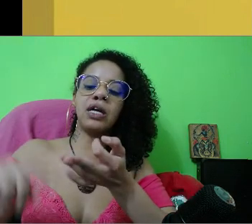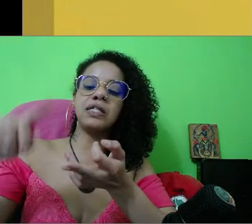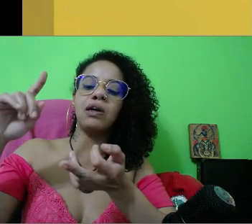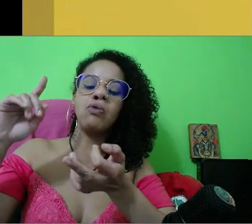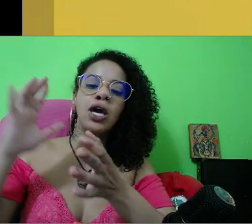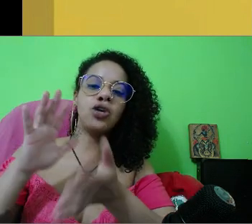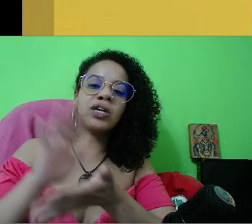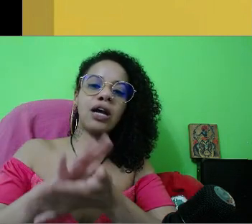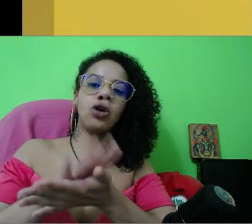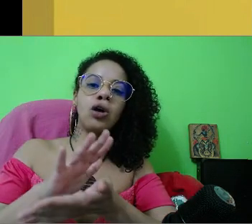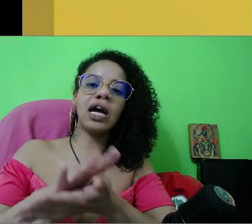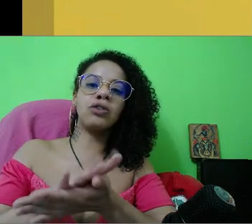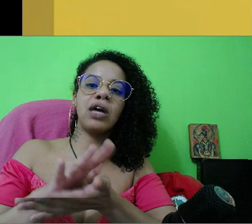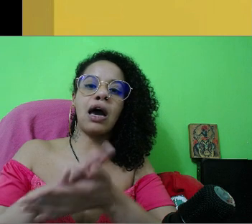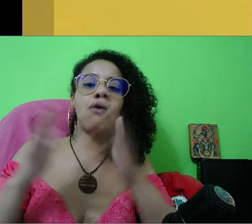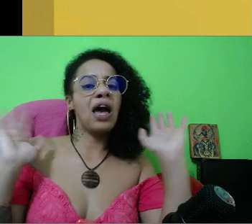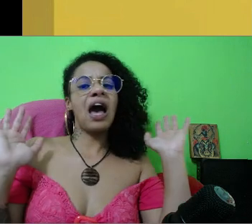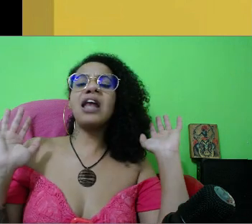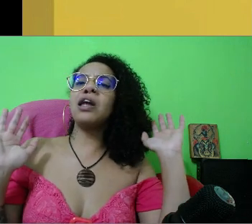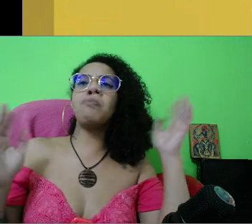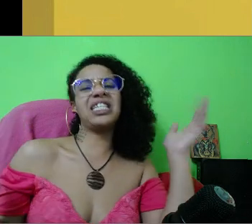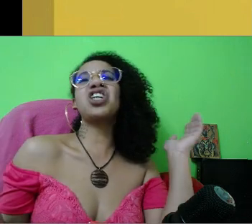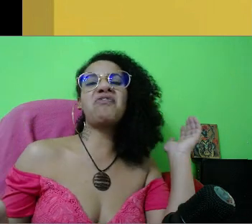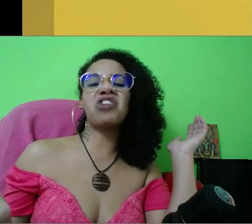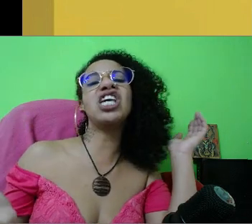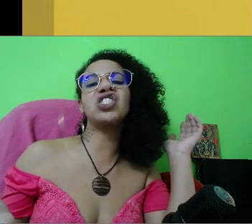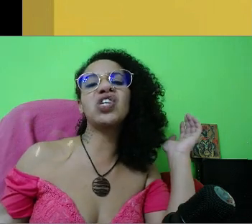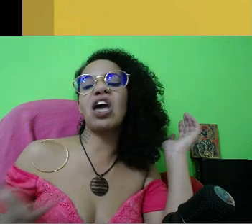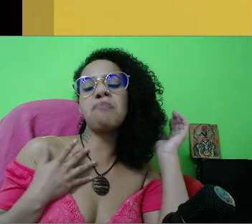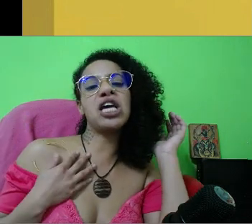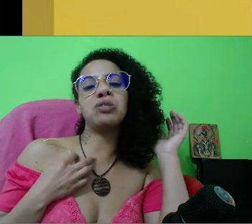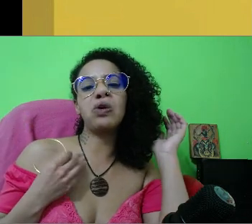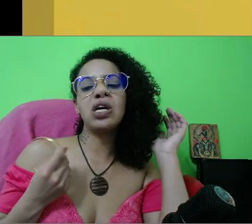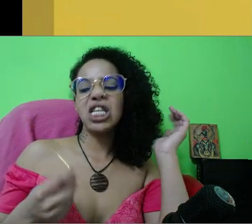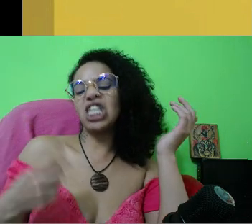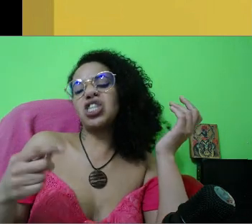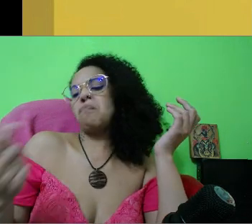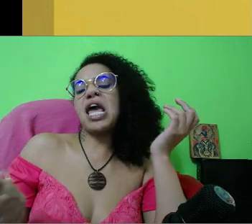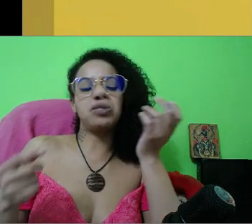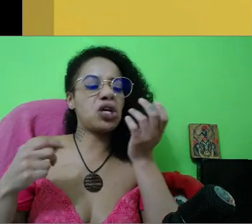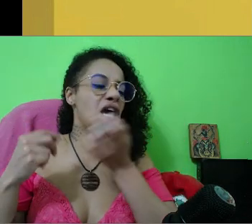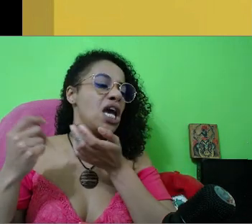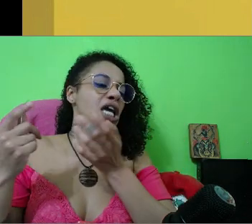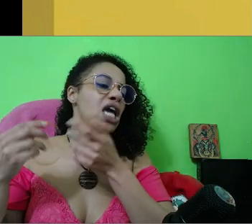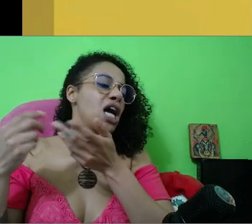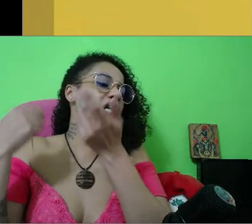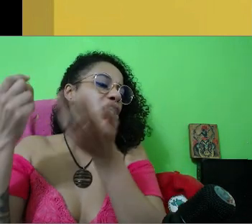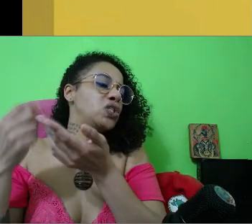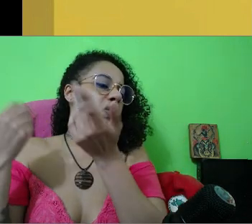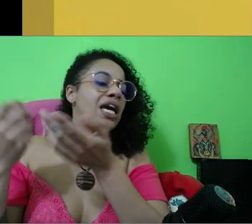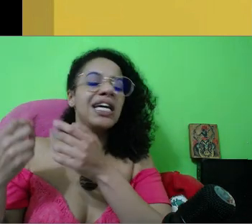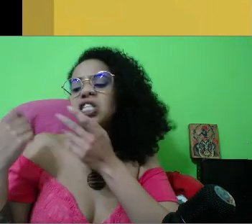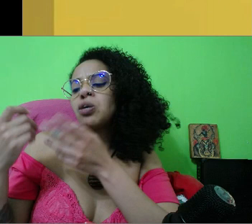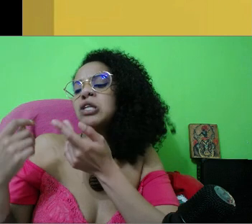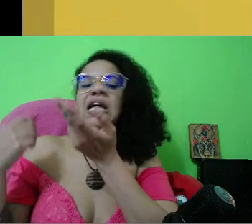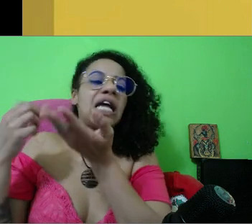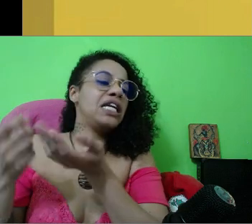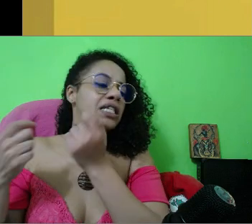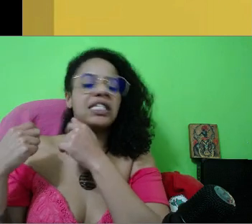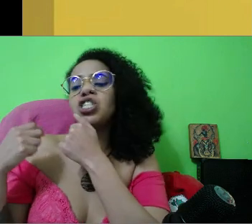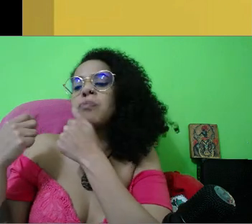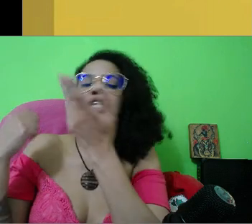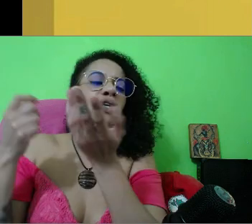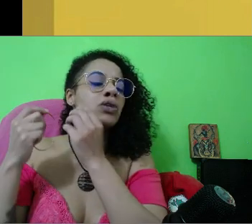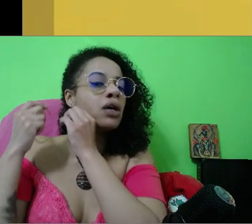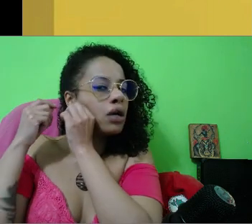distorção manipulação e o que é colocado real ah não mas você acha que foi isso que é mesmo você acha mesmo que a Ana não sei o quê você acha